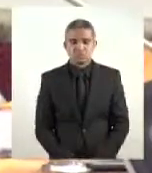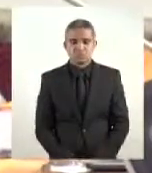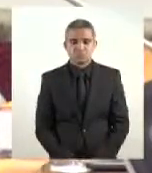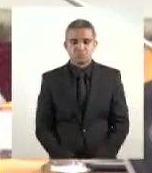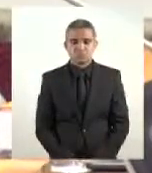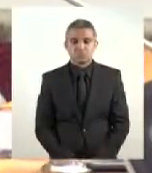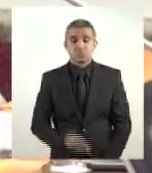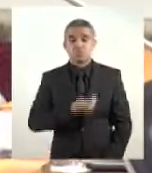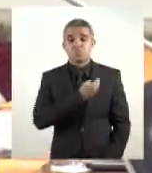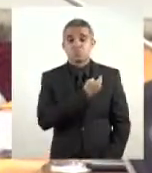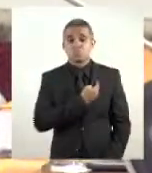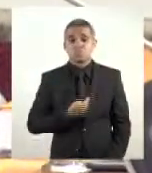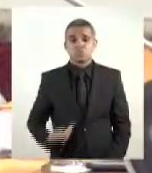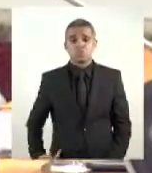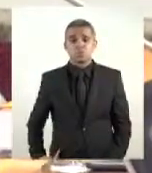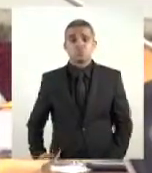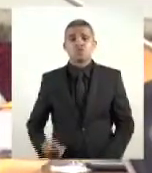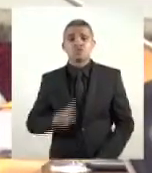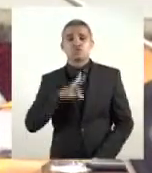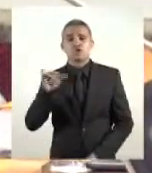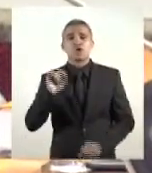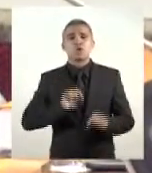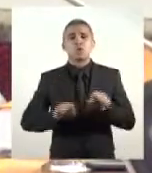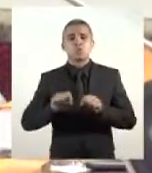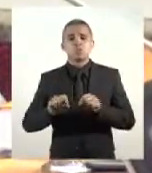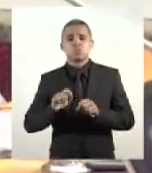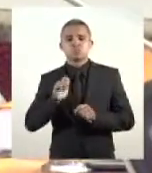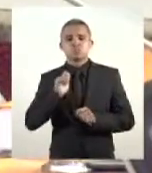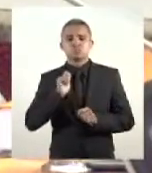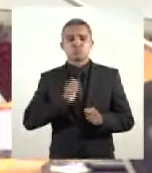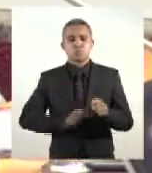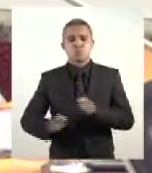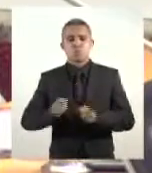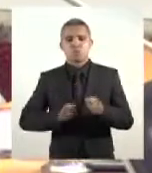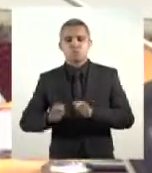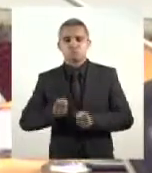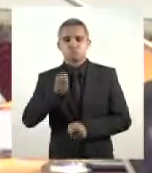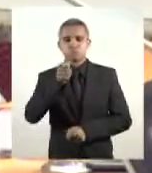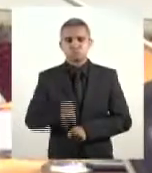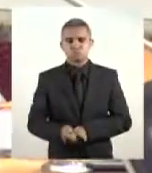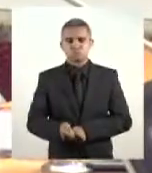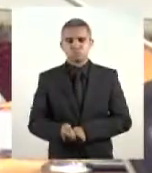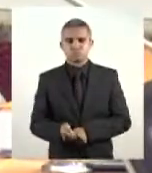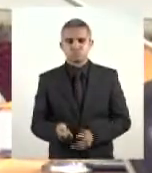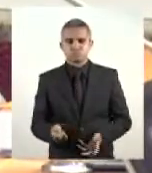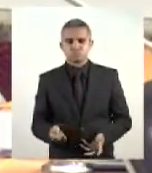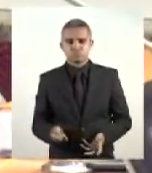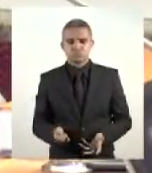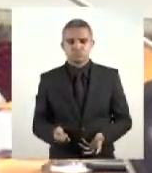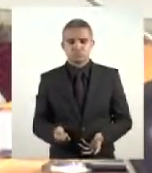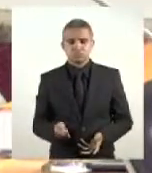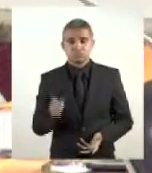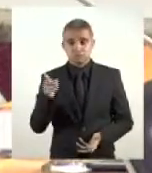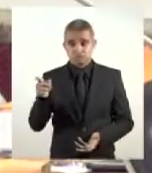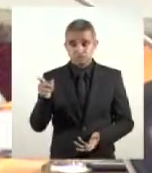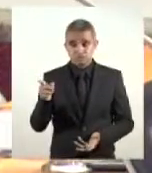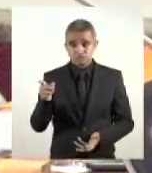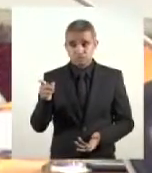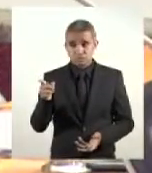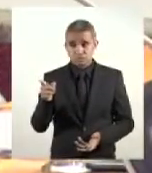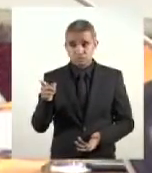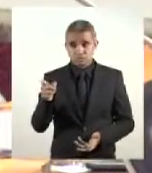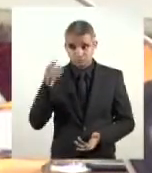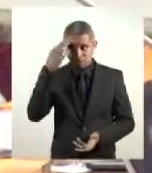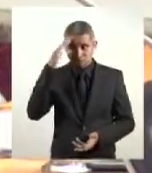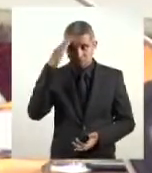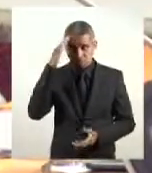tomaria conta da máquina pública e da segurança pública. Não aconteceu. Vossa Excelência entende que o problema da segurança também acontece em outros